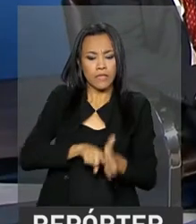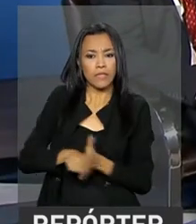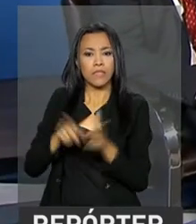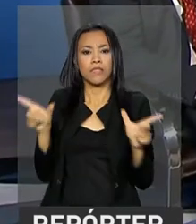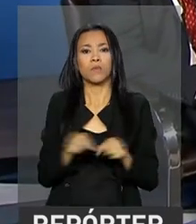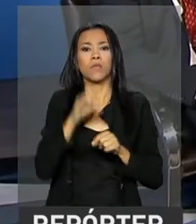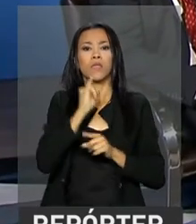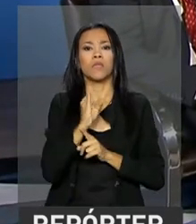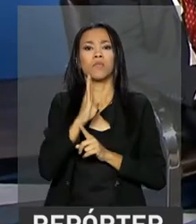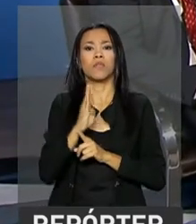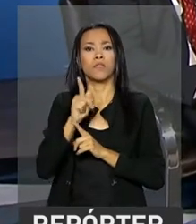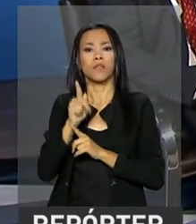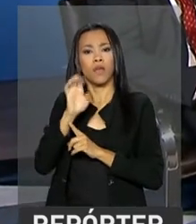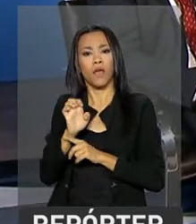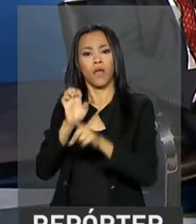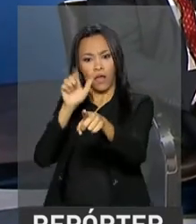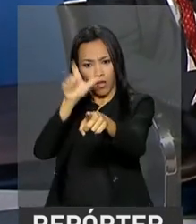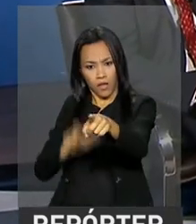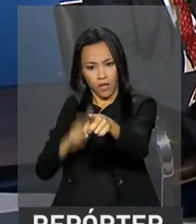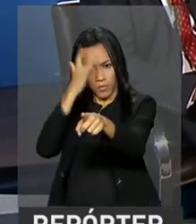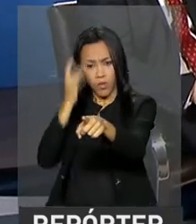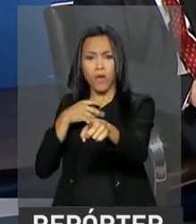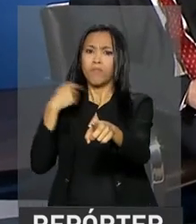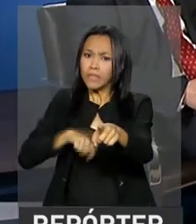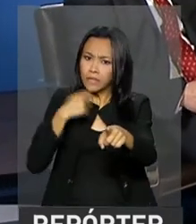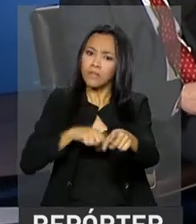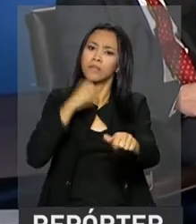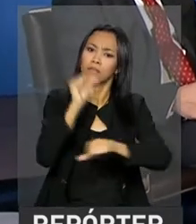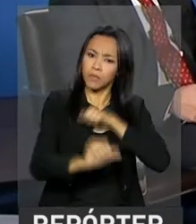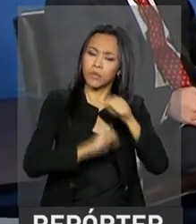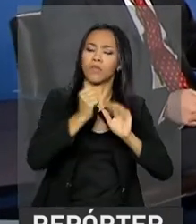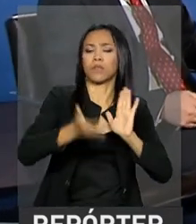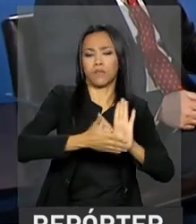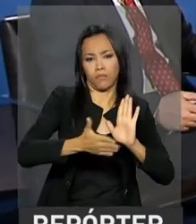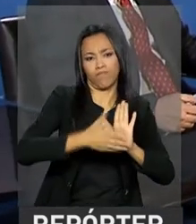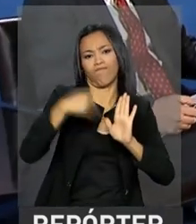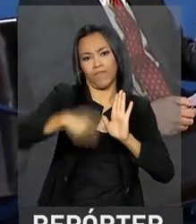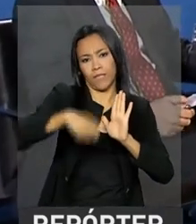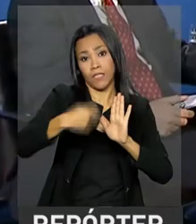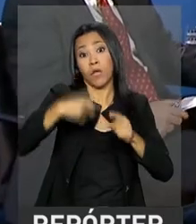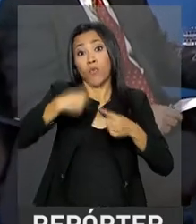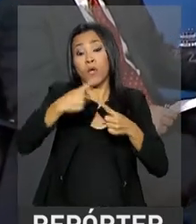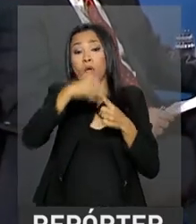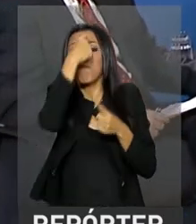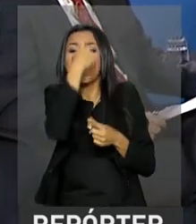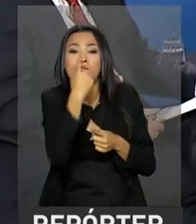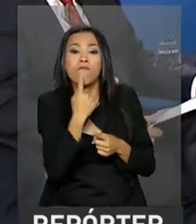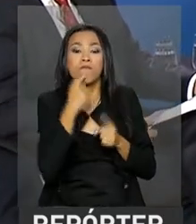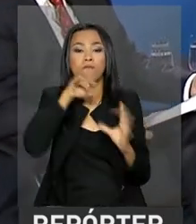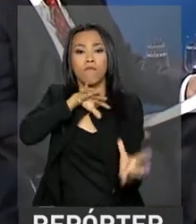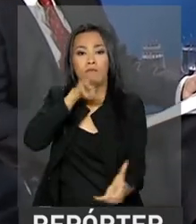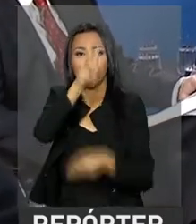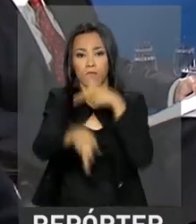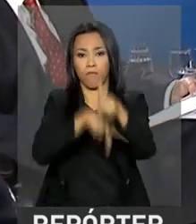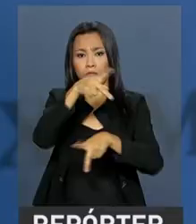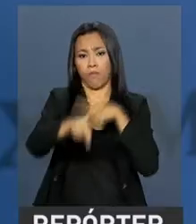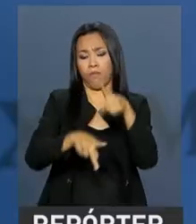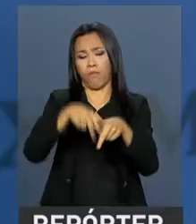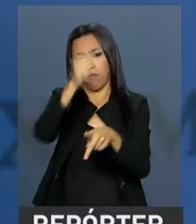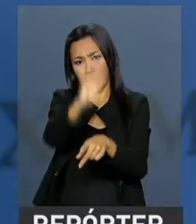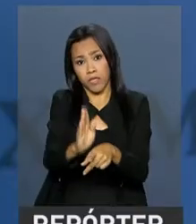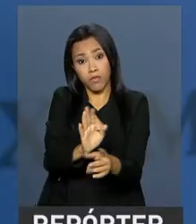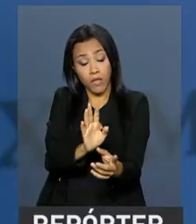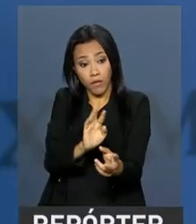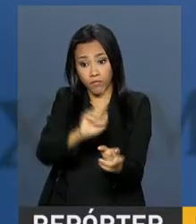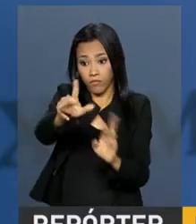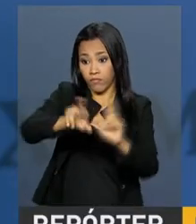a reforma é uma necessidade e se justifica porque o perfil da população brasileira está mudando. A